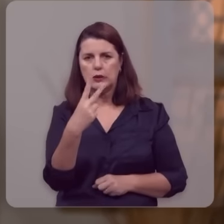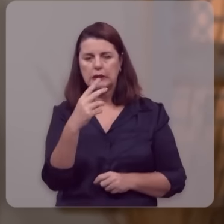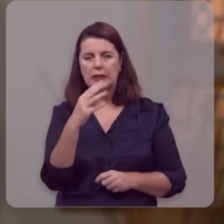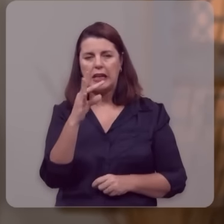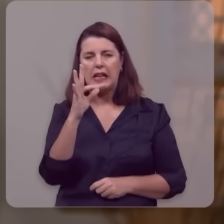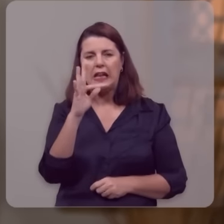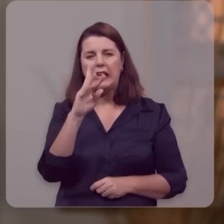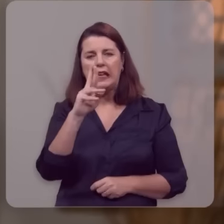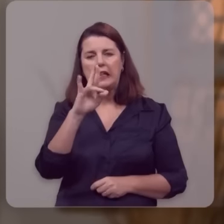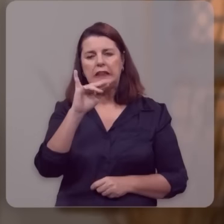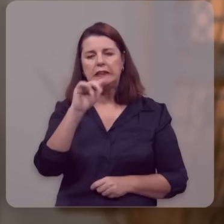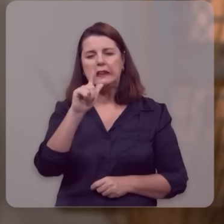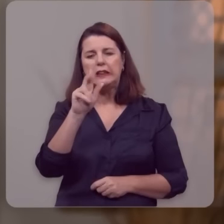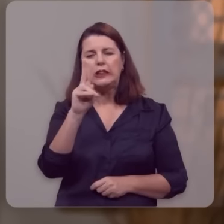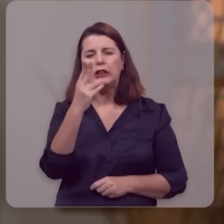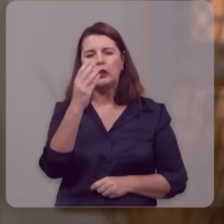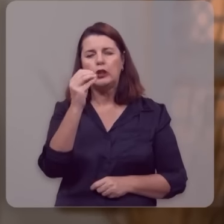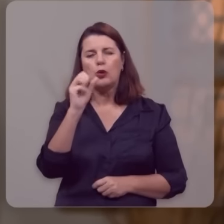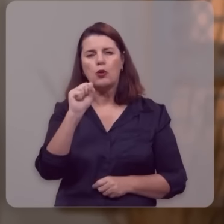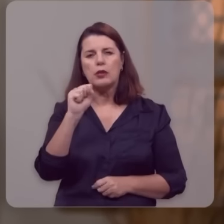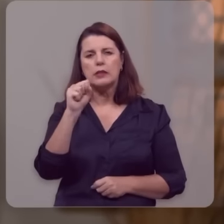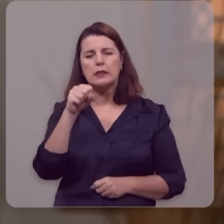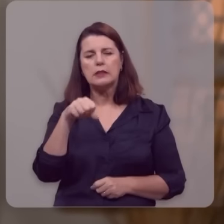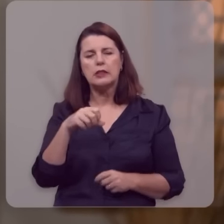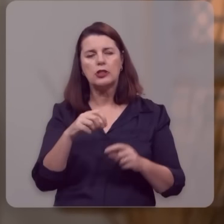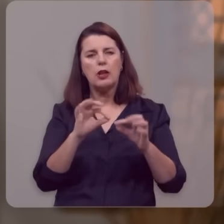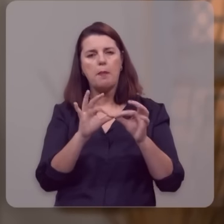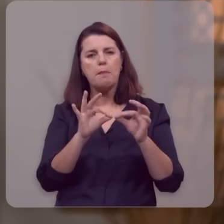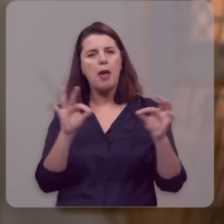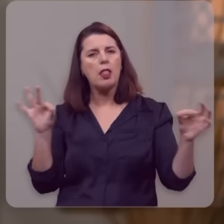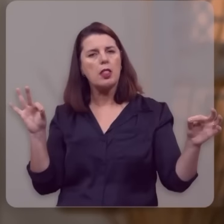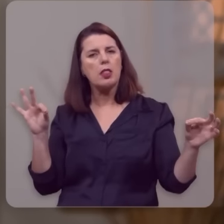metros 102 bilhões de